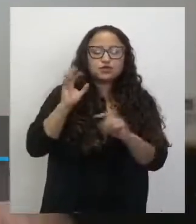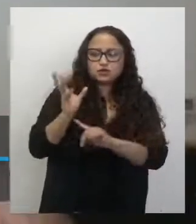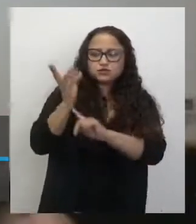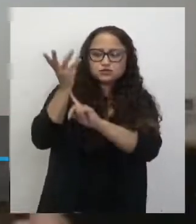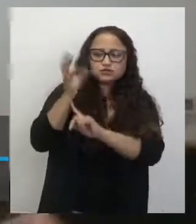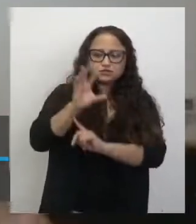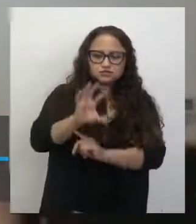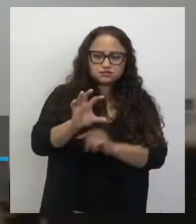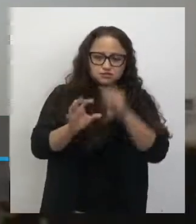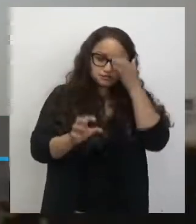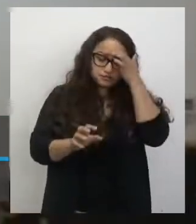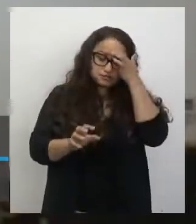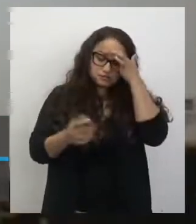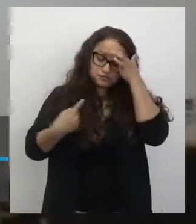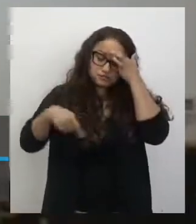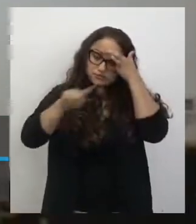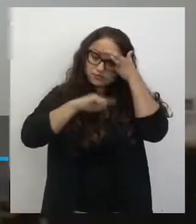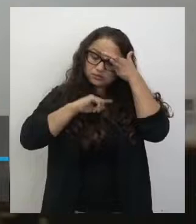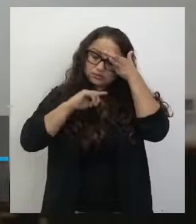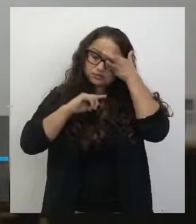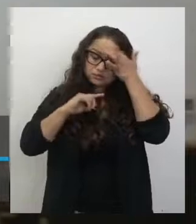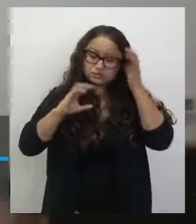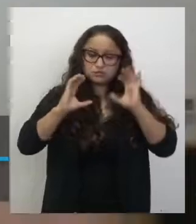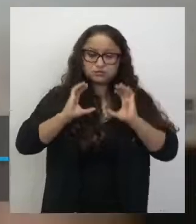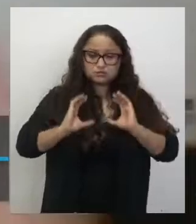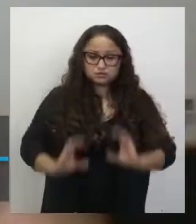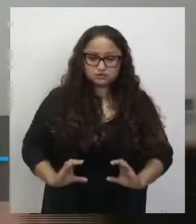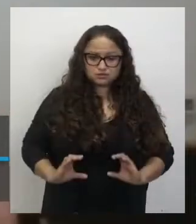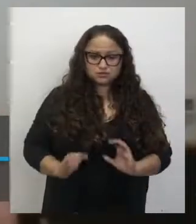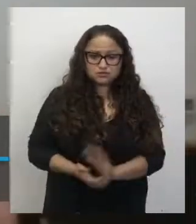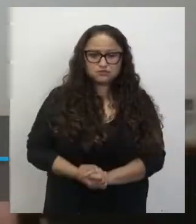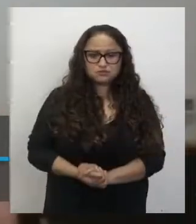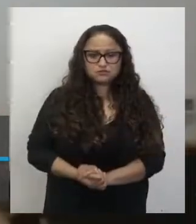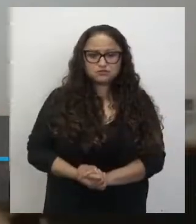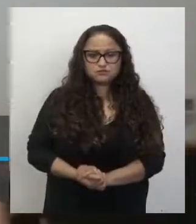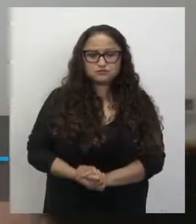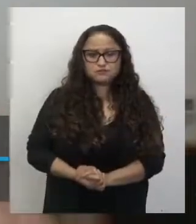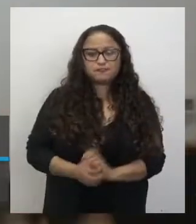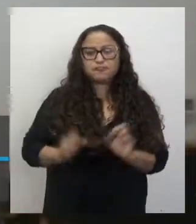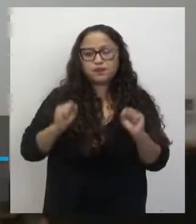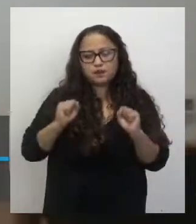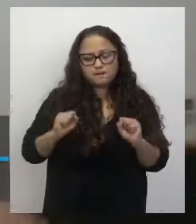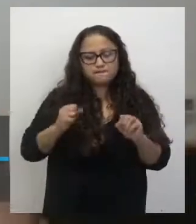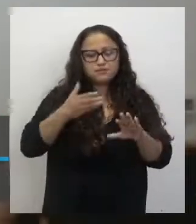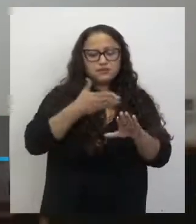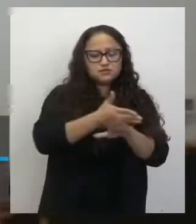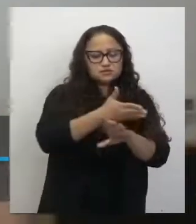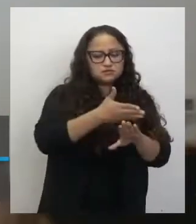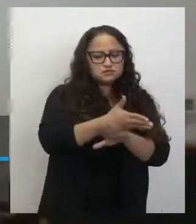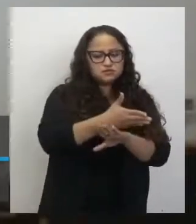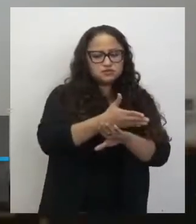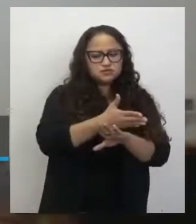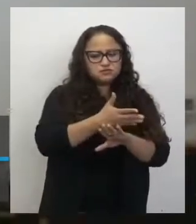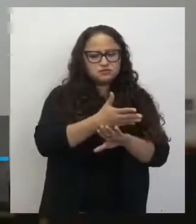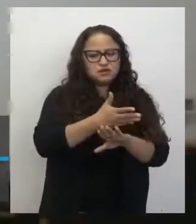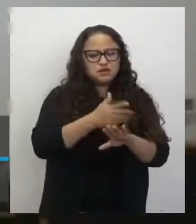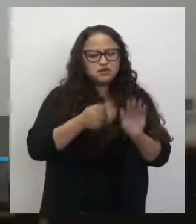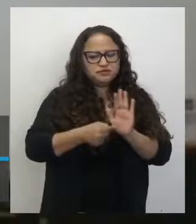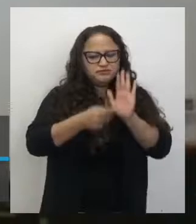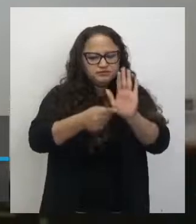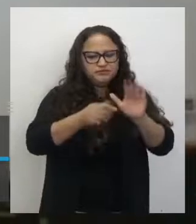Então, nós, né, como cidadãos, né, no caso, a gente pode participar em si dessa mudança,